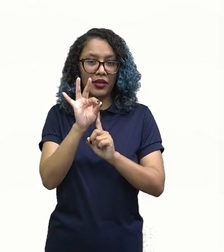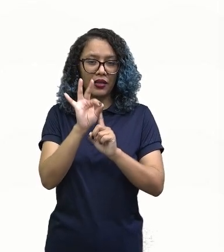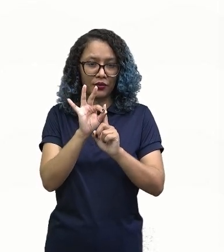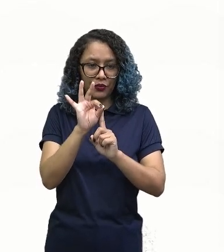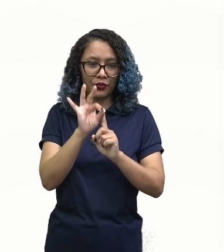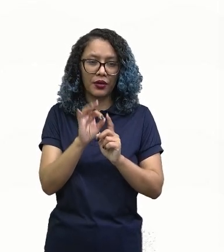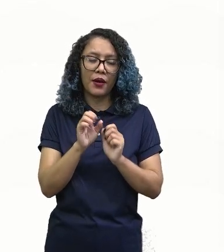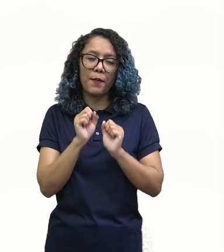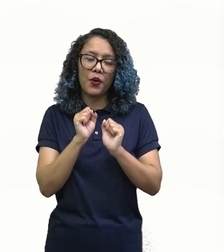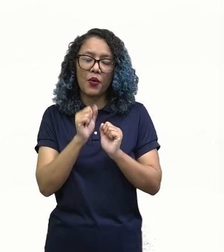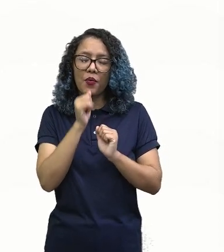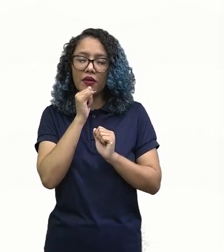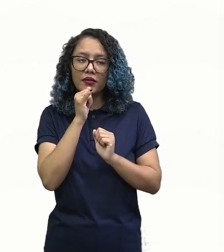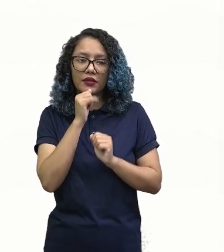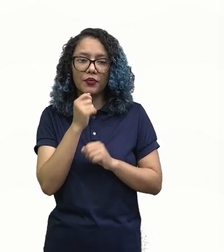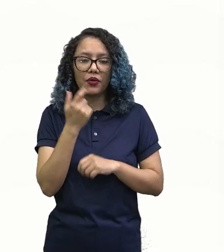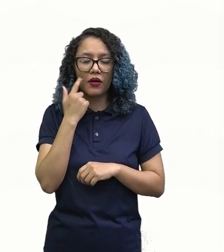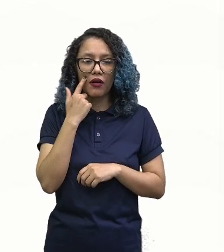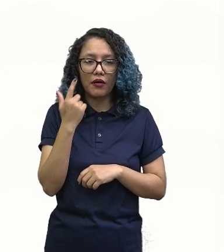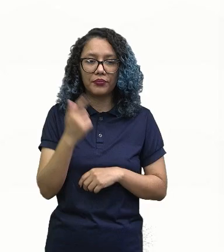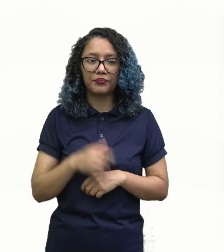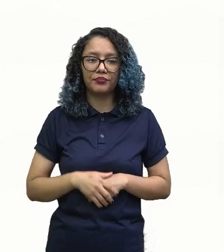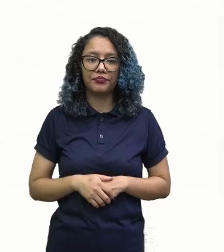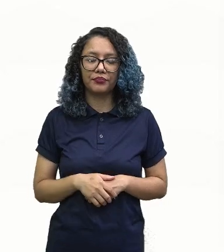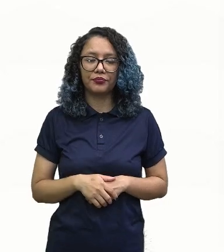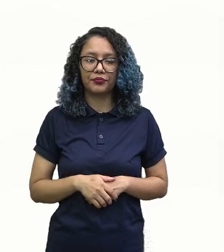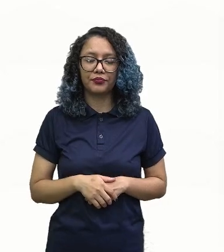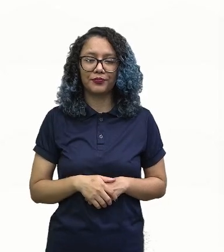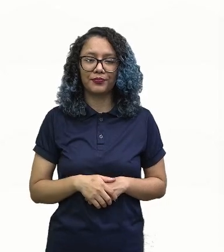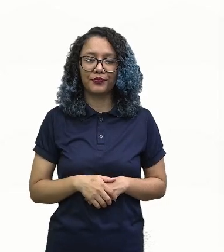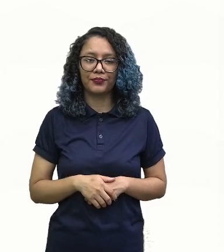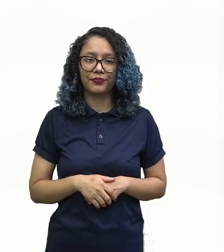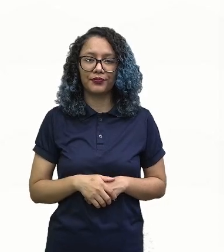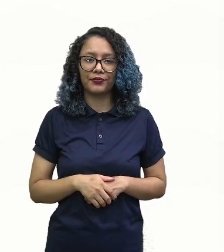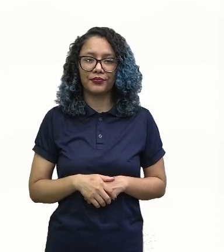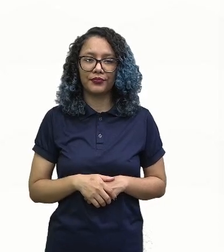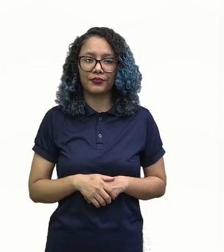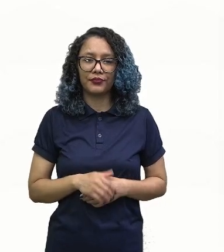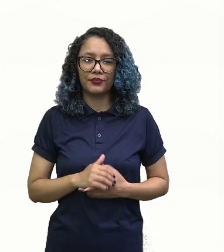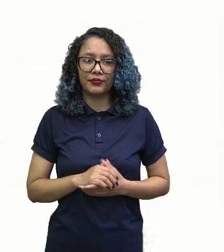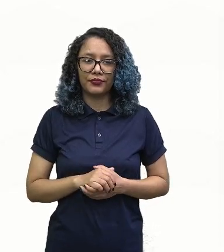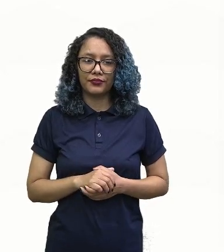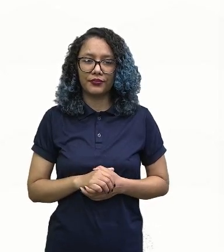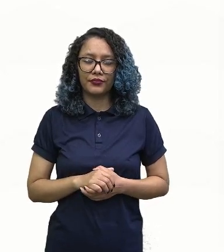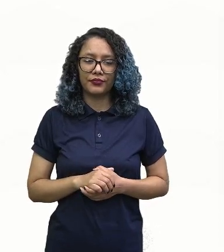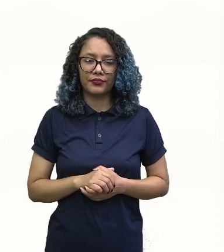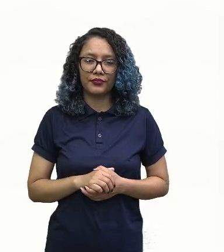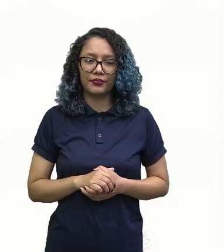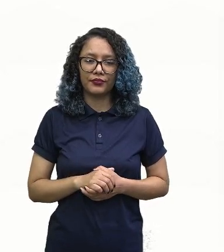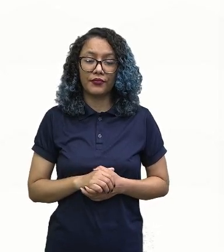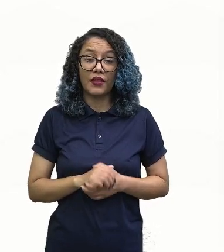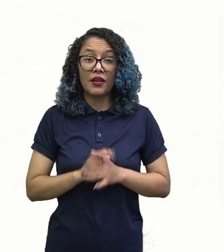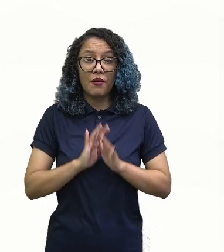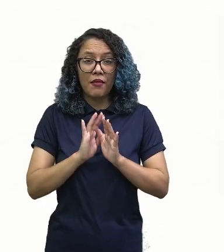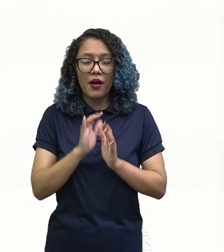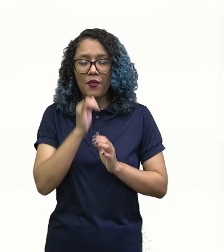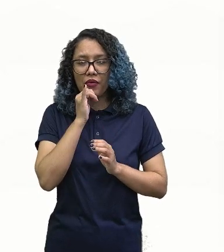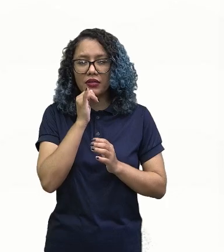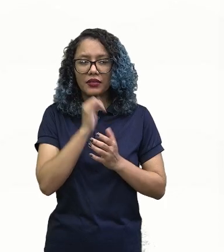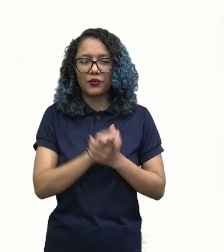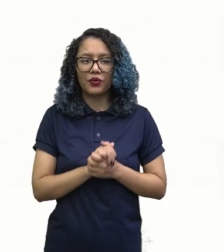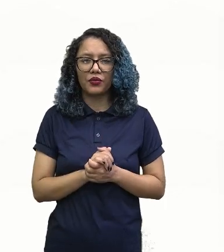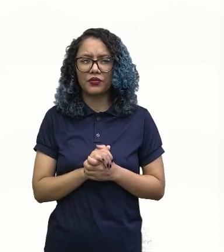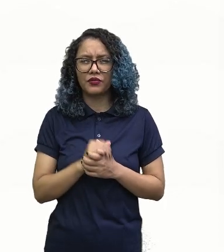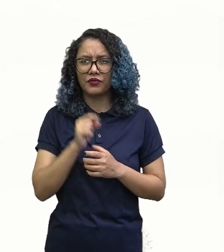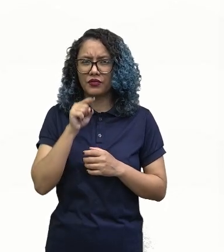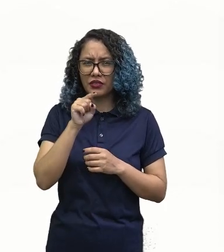você tem uma pessoa, né? Só que nós falamos, não em fase de física, você não fala, você